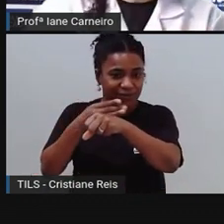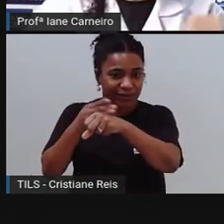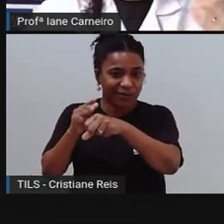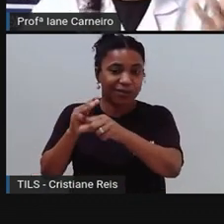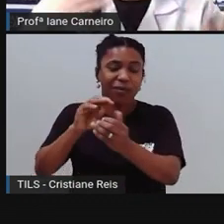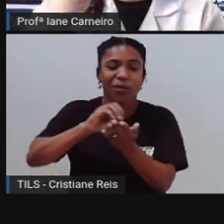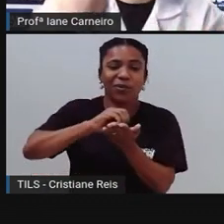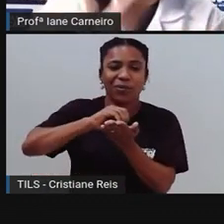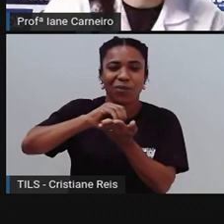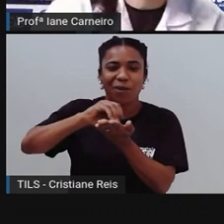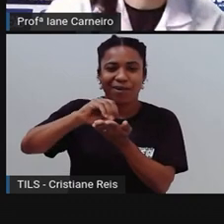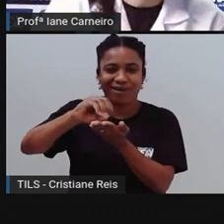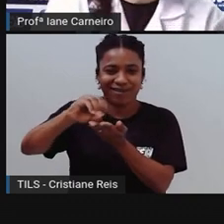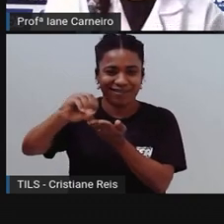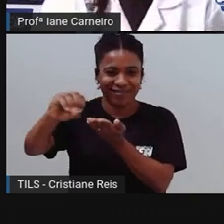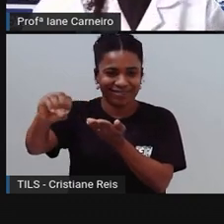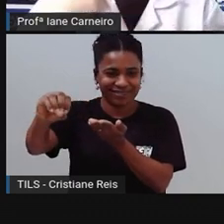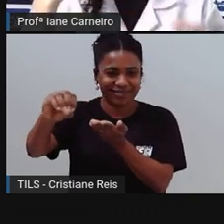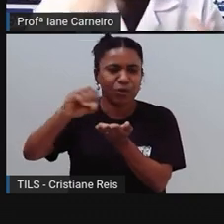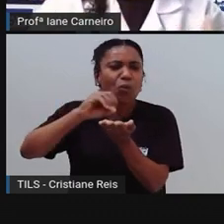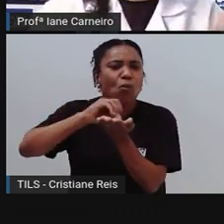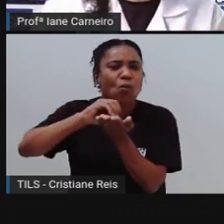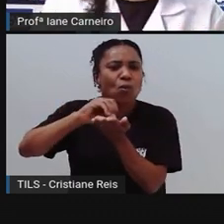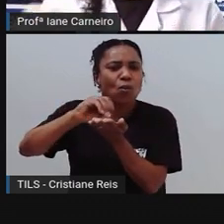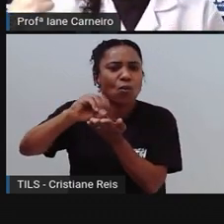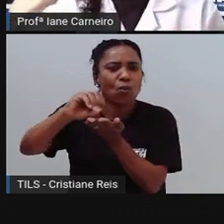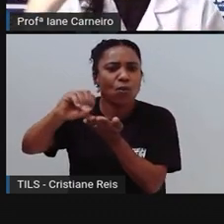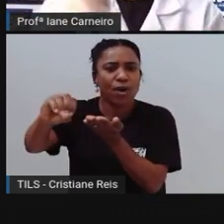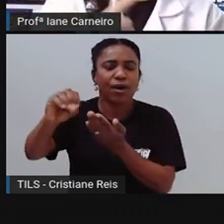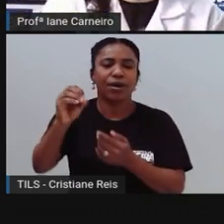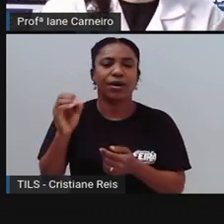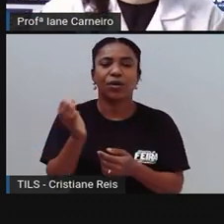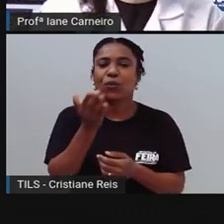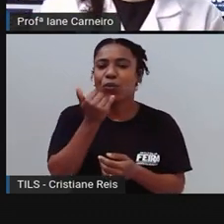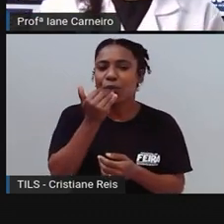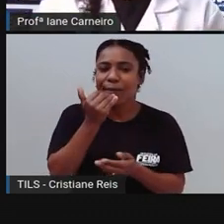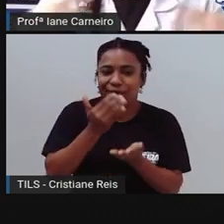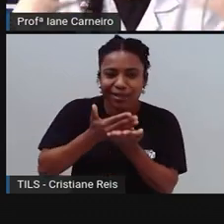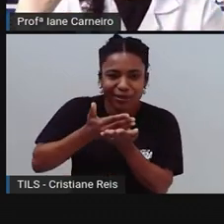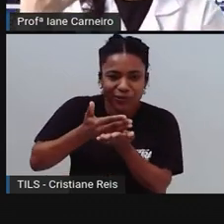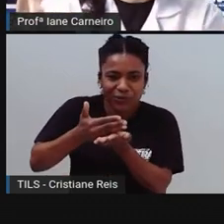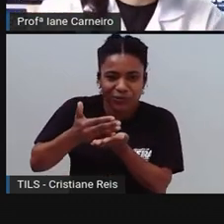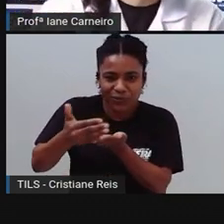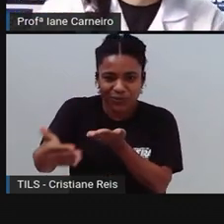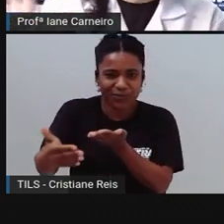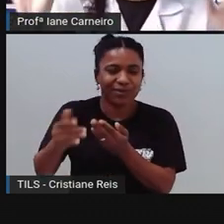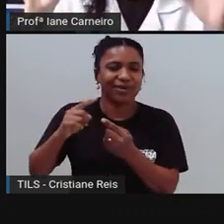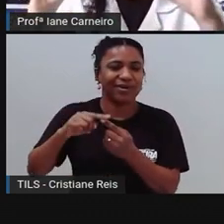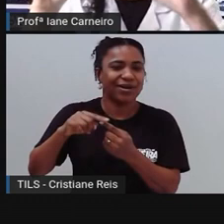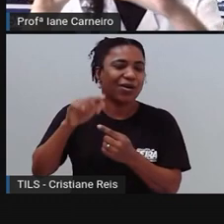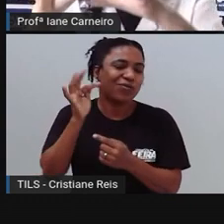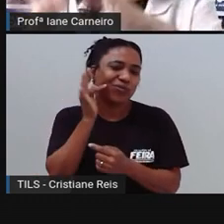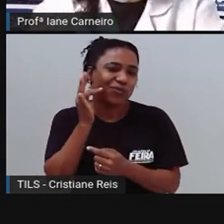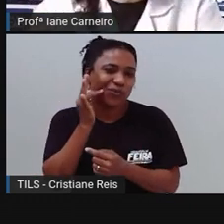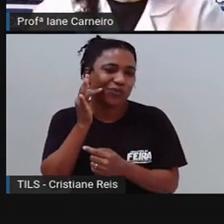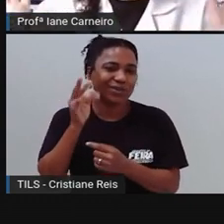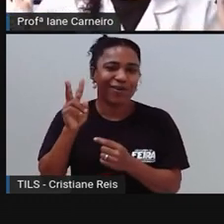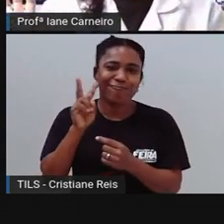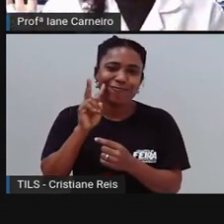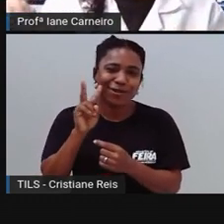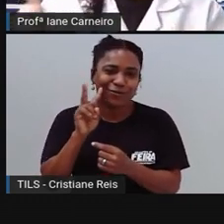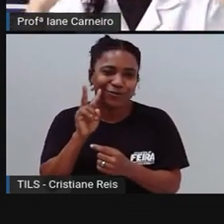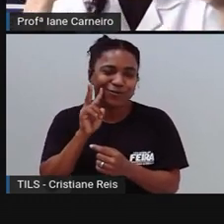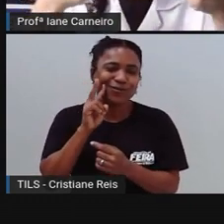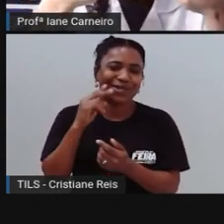orgânicos, né? Que são restos de comida, né? Cascas de verduras, de frutas, resto do almoço. Então, a gente coloca tudo aí